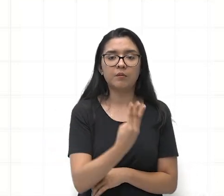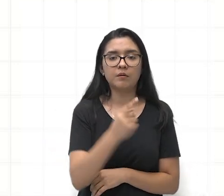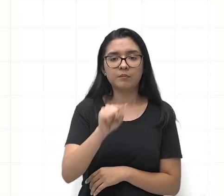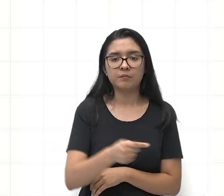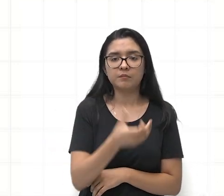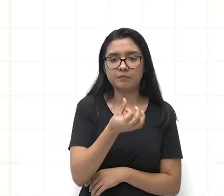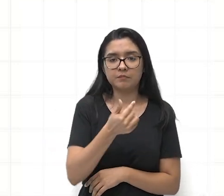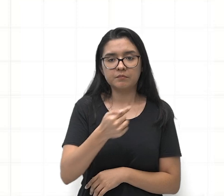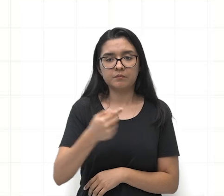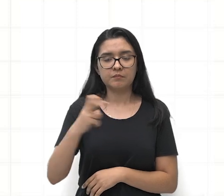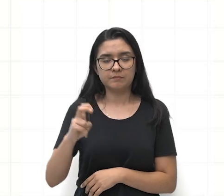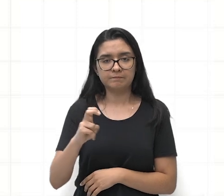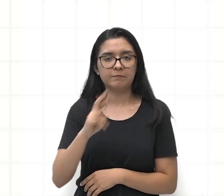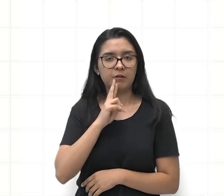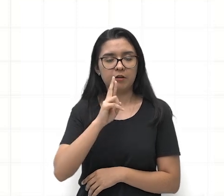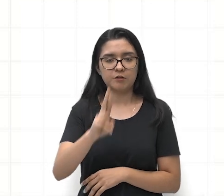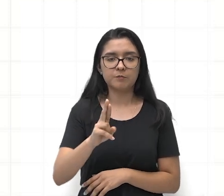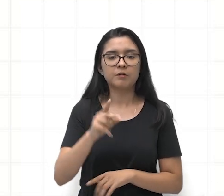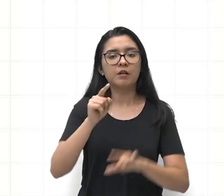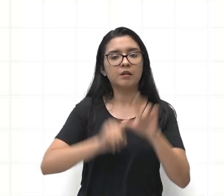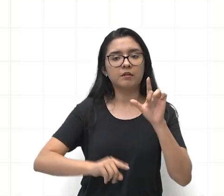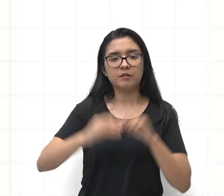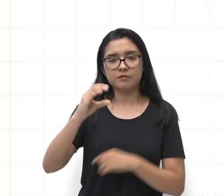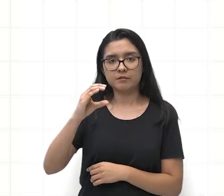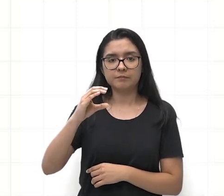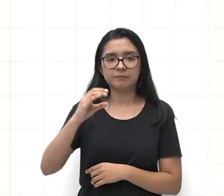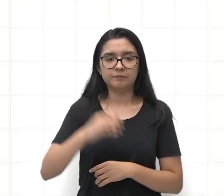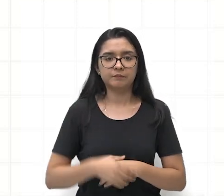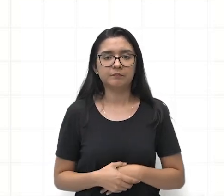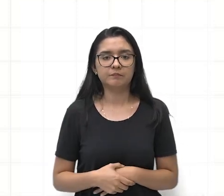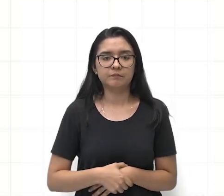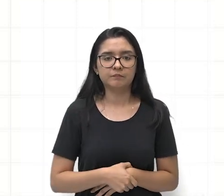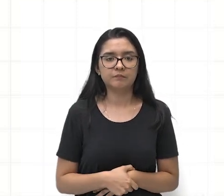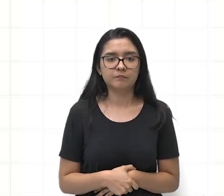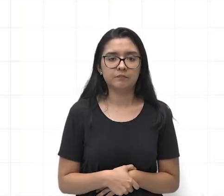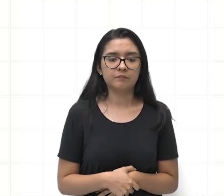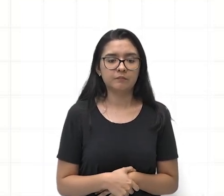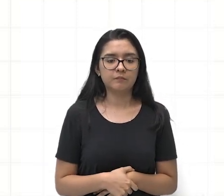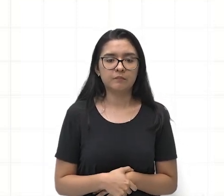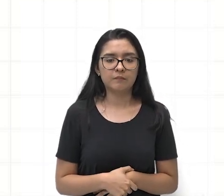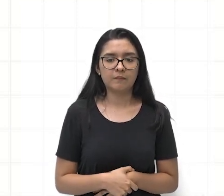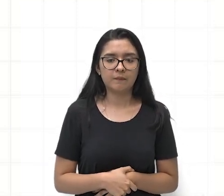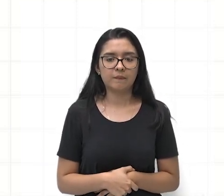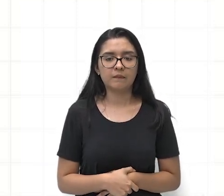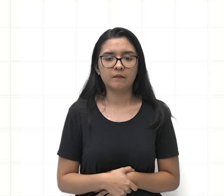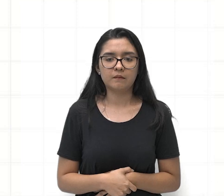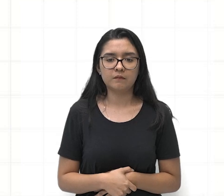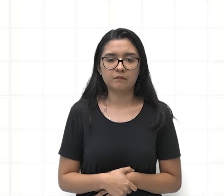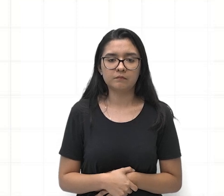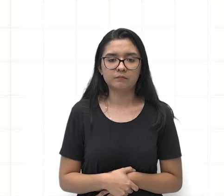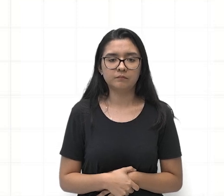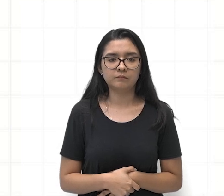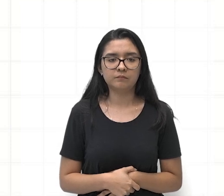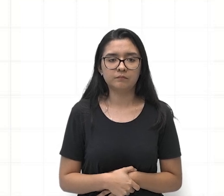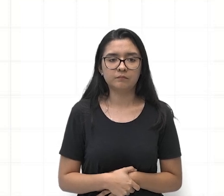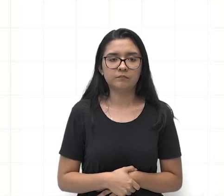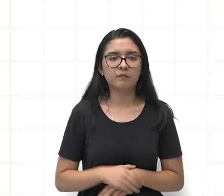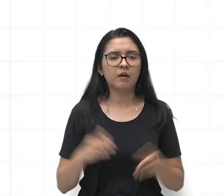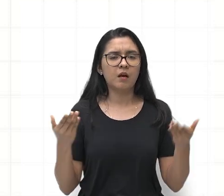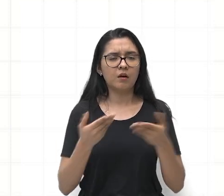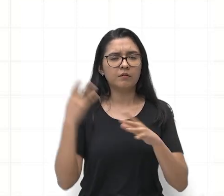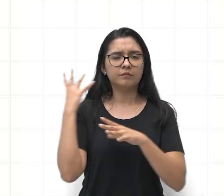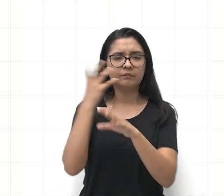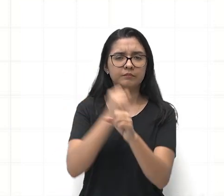4.675, né? Resposta da alternativa C. Agora, vamos ver, né? Vamos rever aí